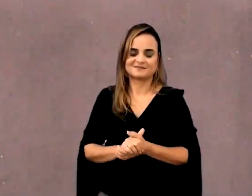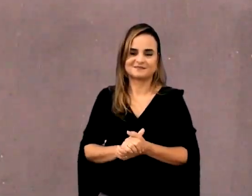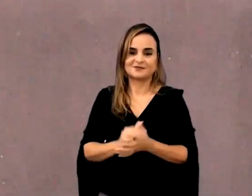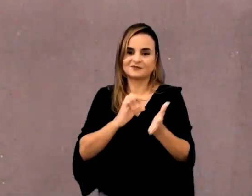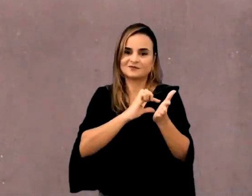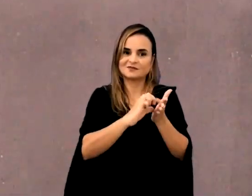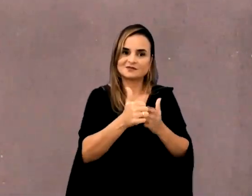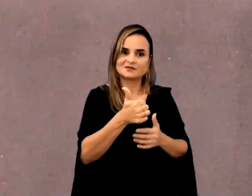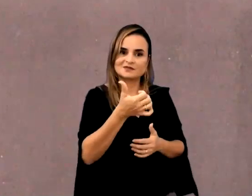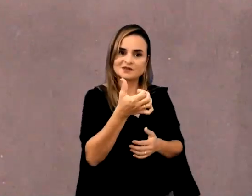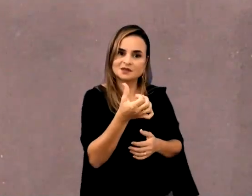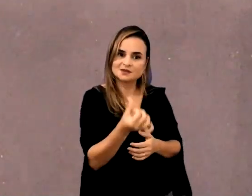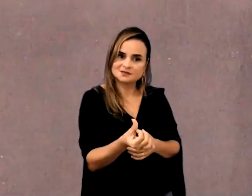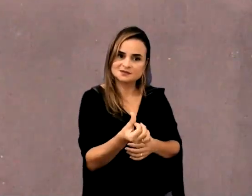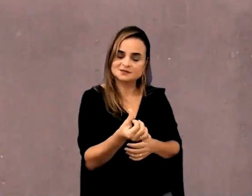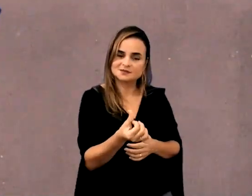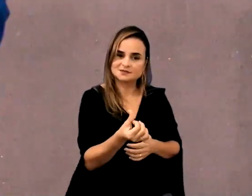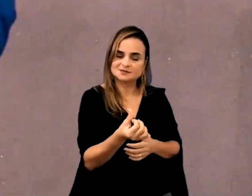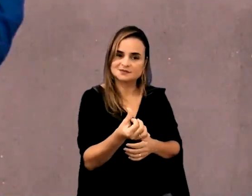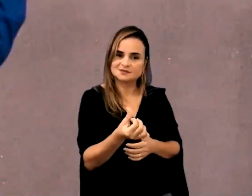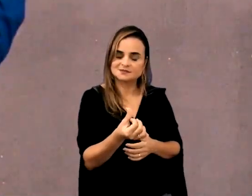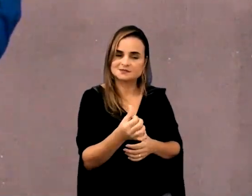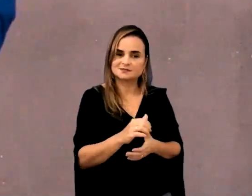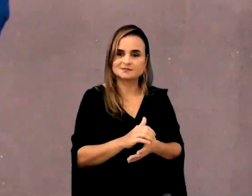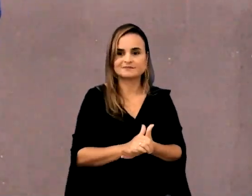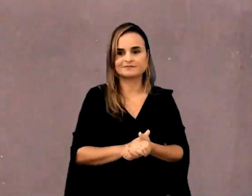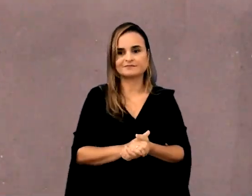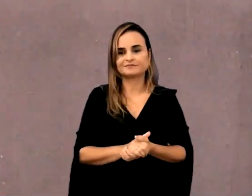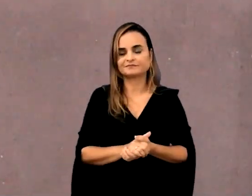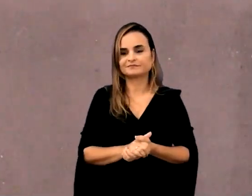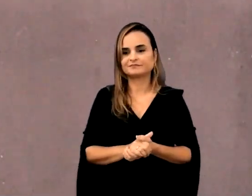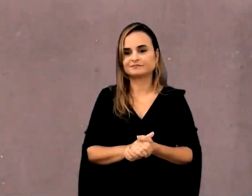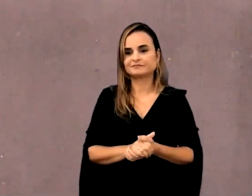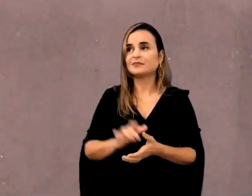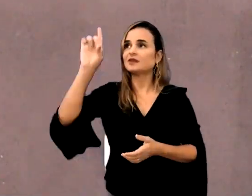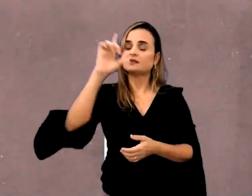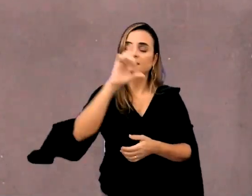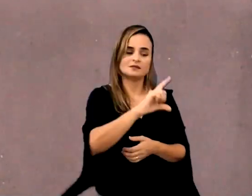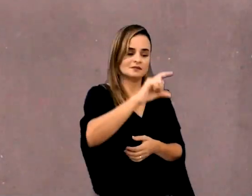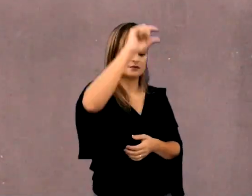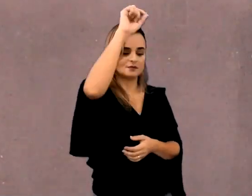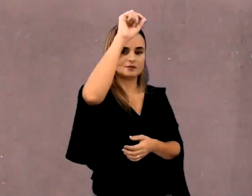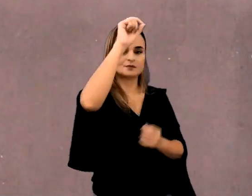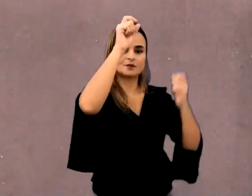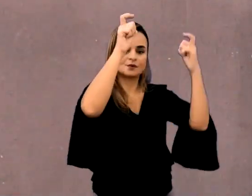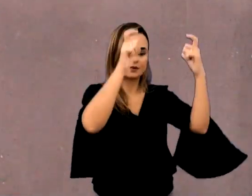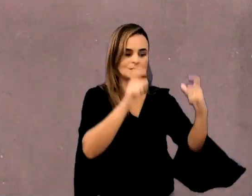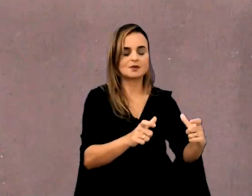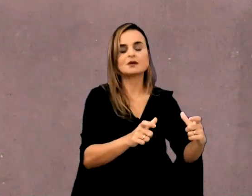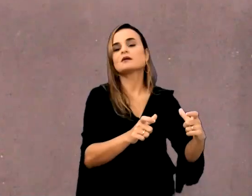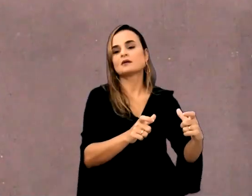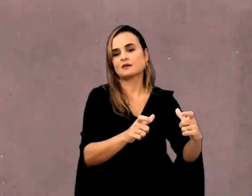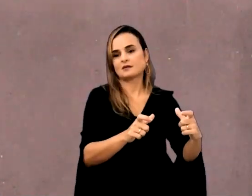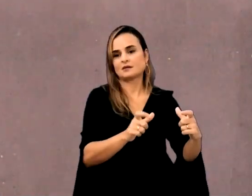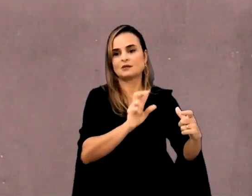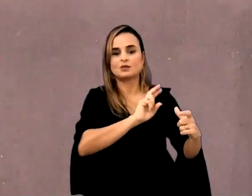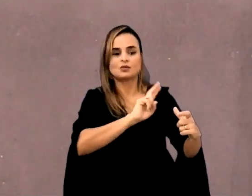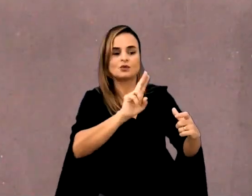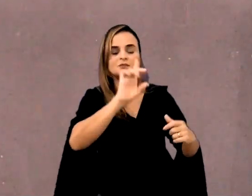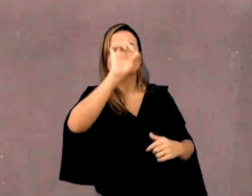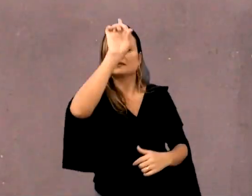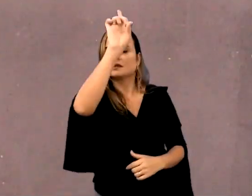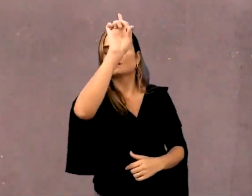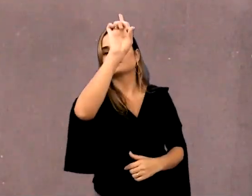E no versículo 16, porque escolhi e santifiquei esta casa, para que nela seja o meu